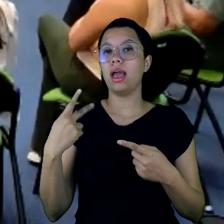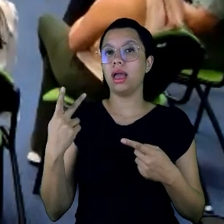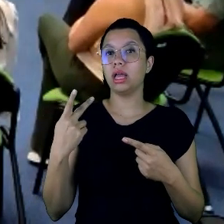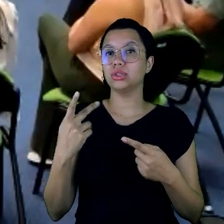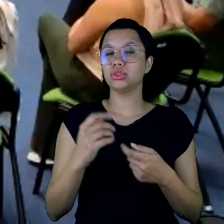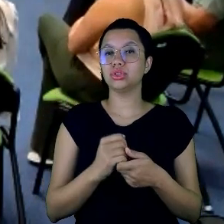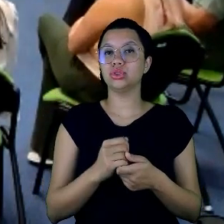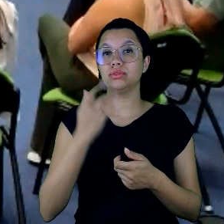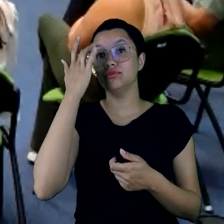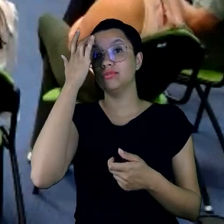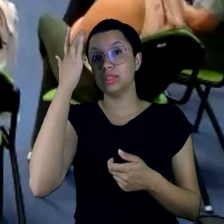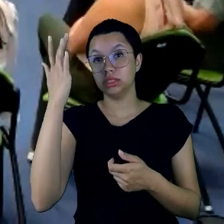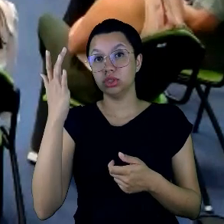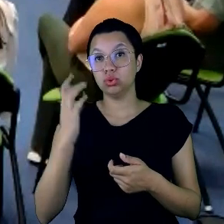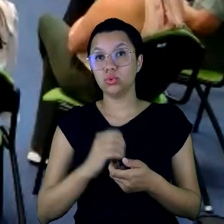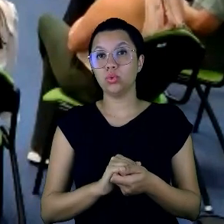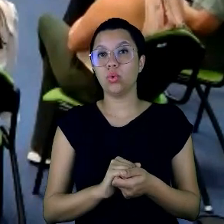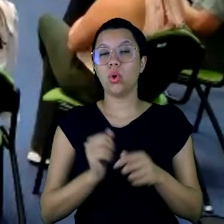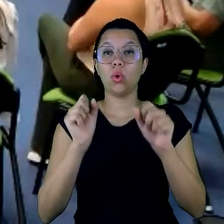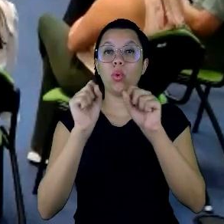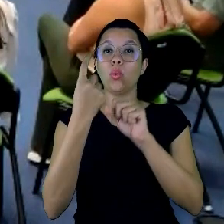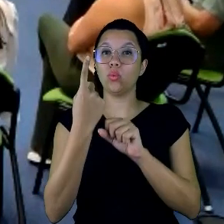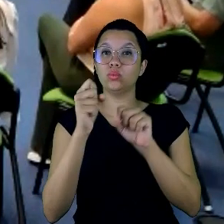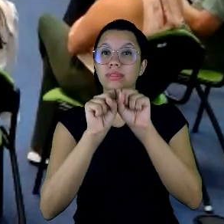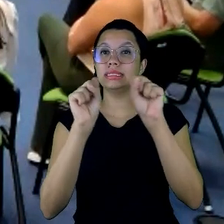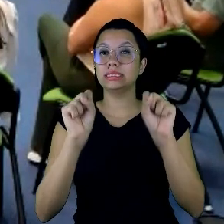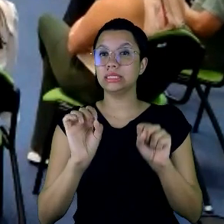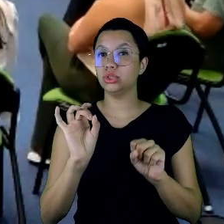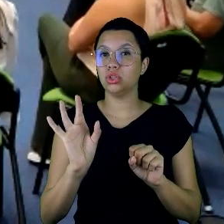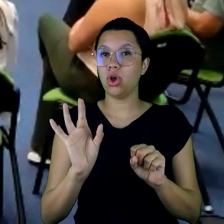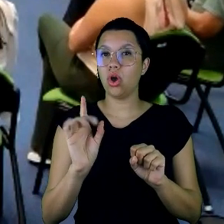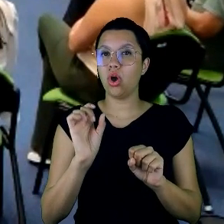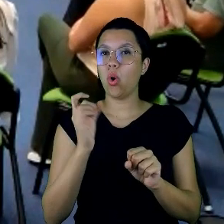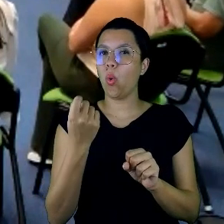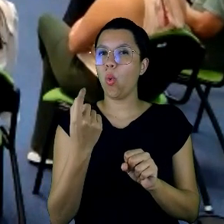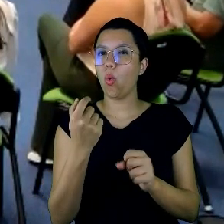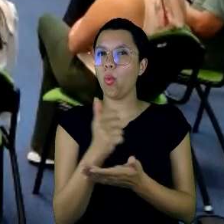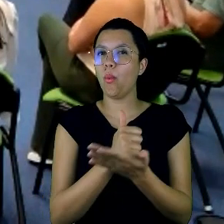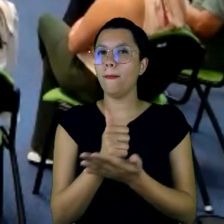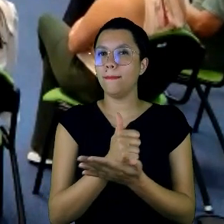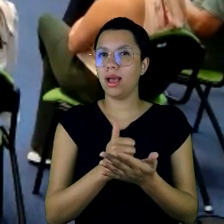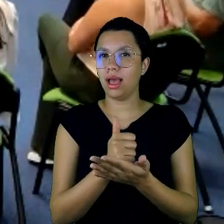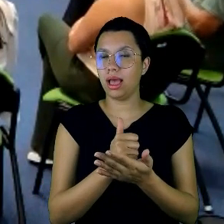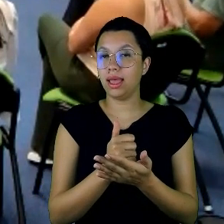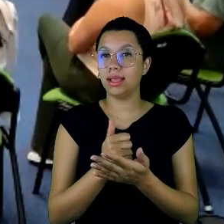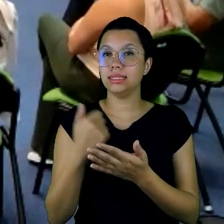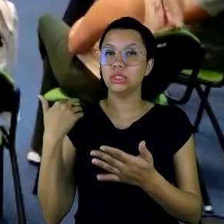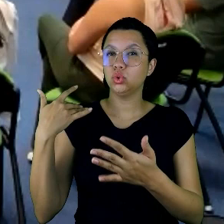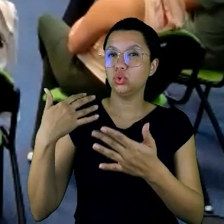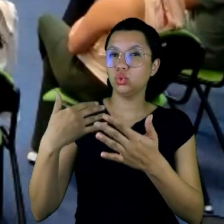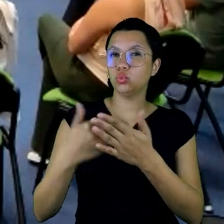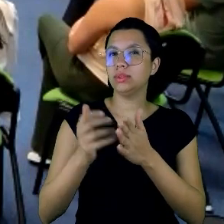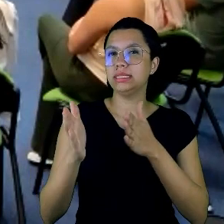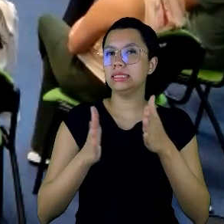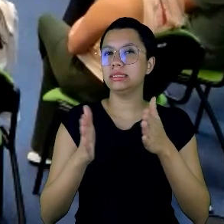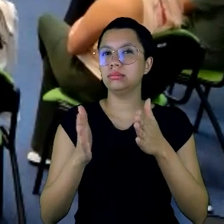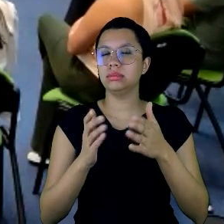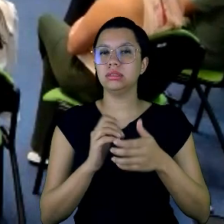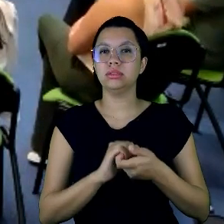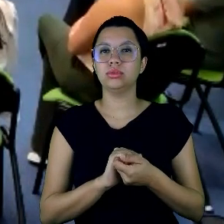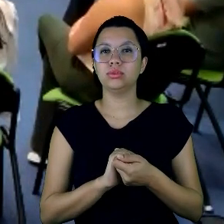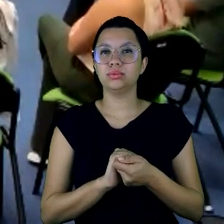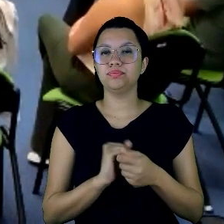gente facilitou um sistema só, a gente tem uma única base, e a gente vem nesse período,